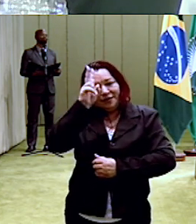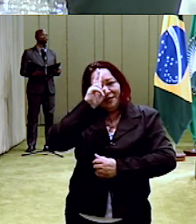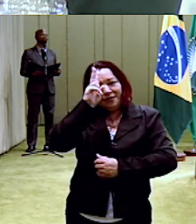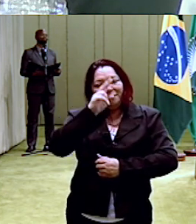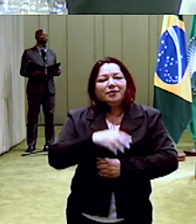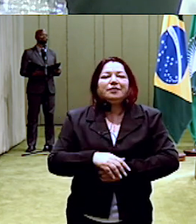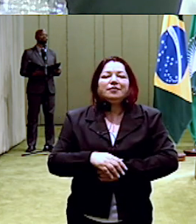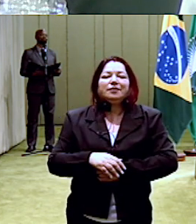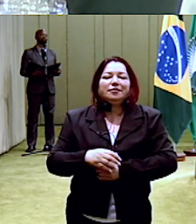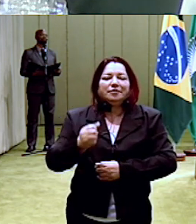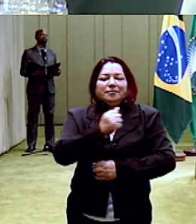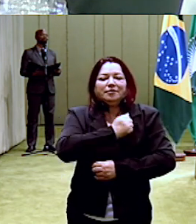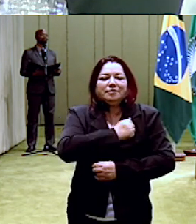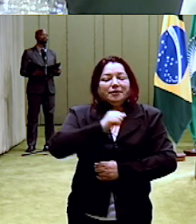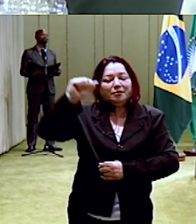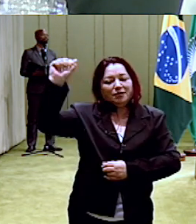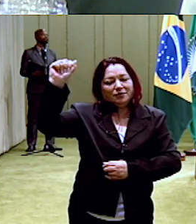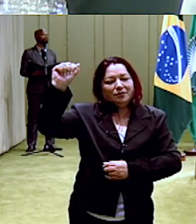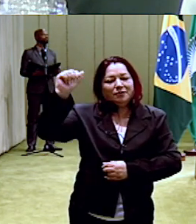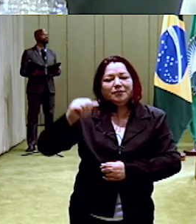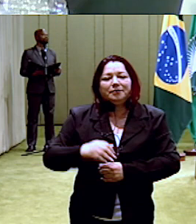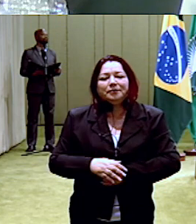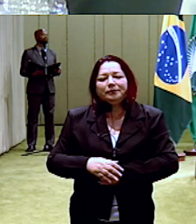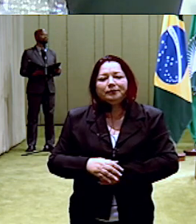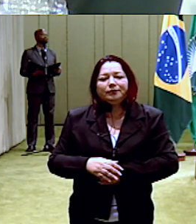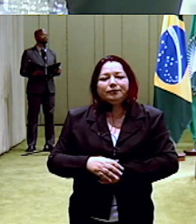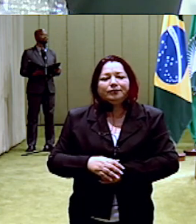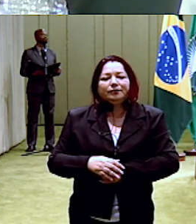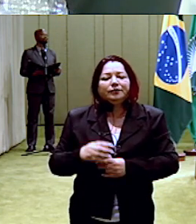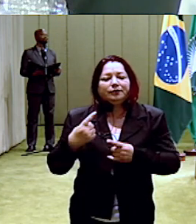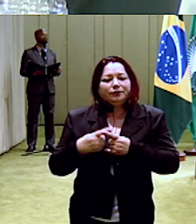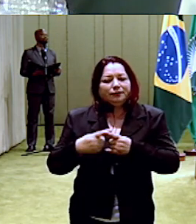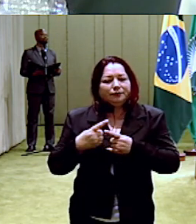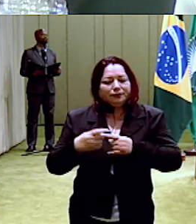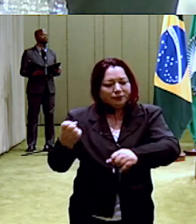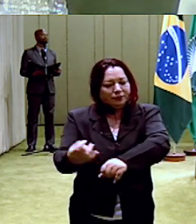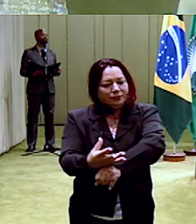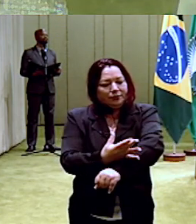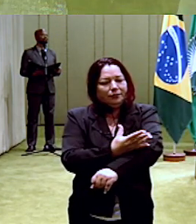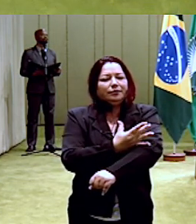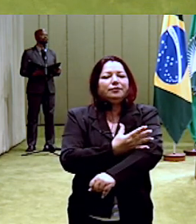o grande Nelson Mandela, o gigante Nelson Mandela, que é inspiração não só para